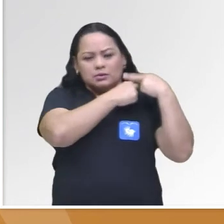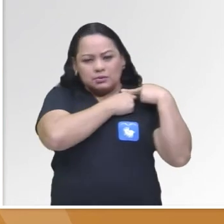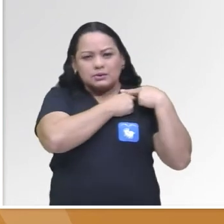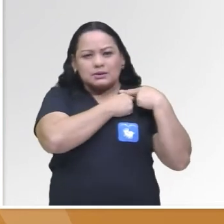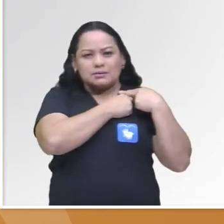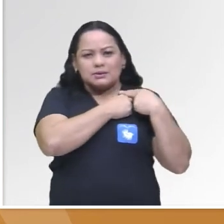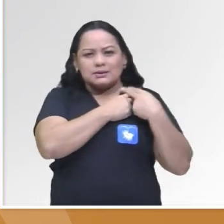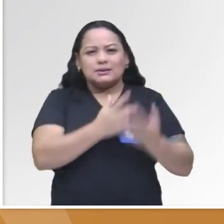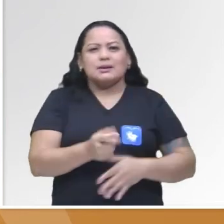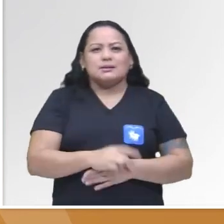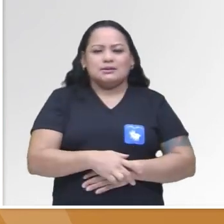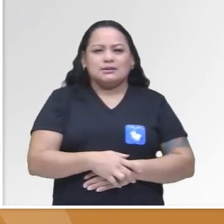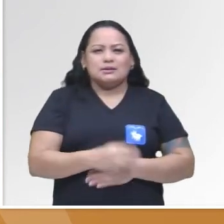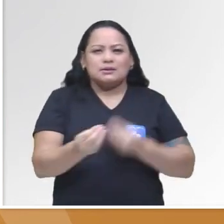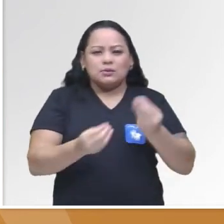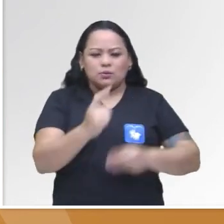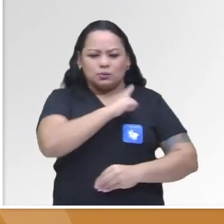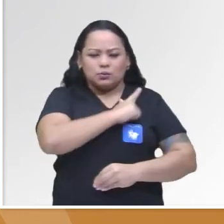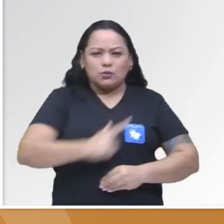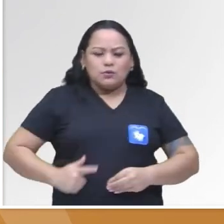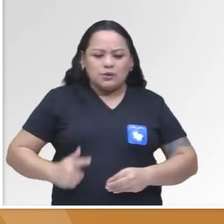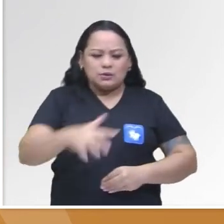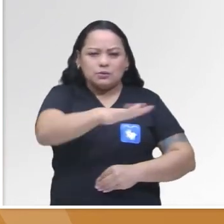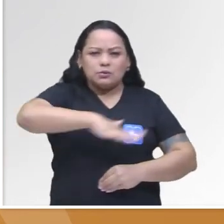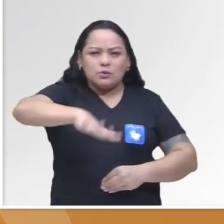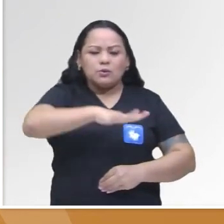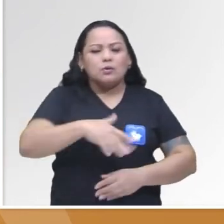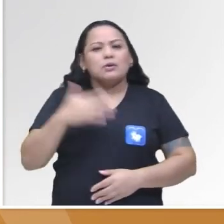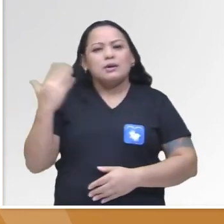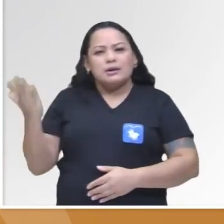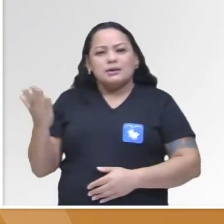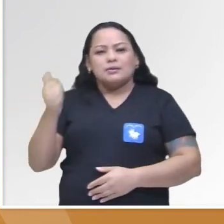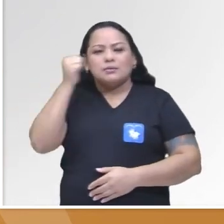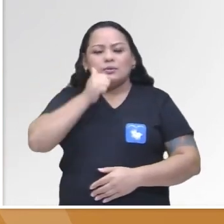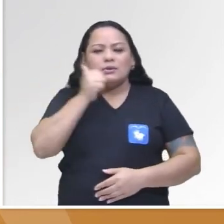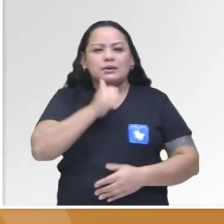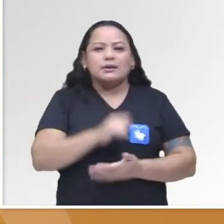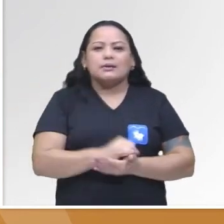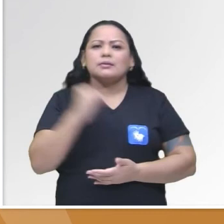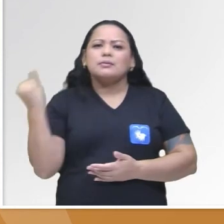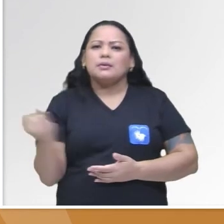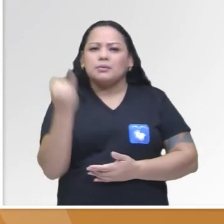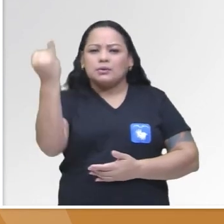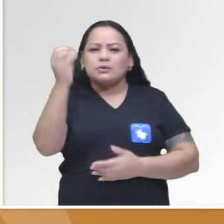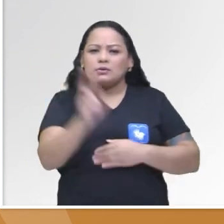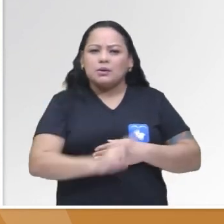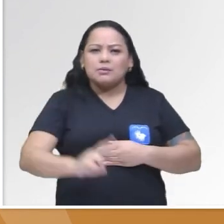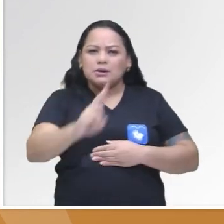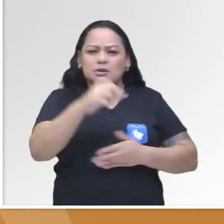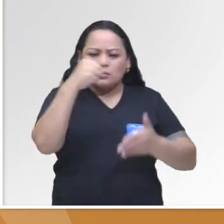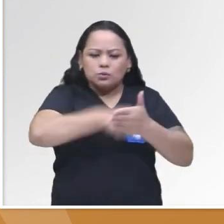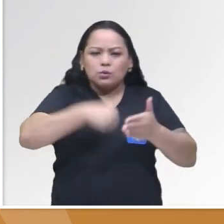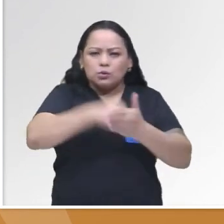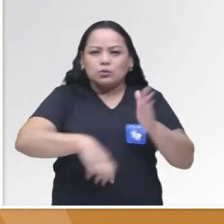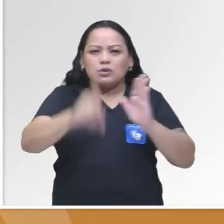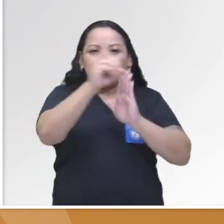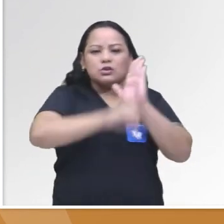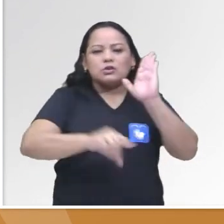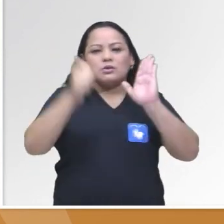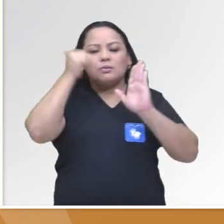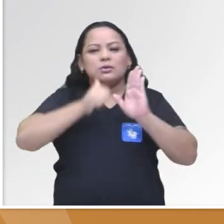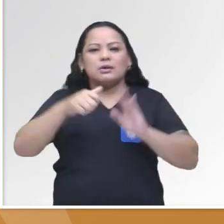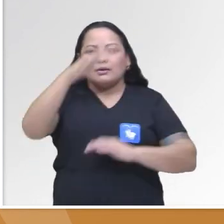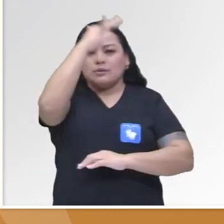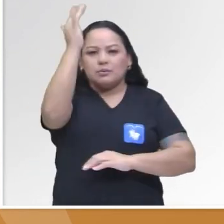pública. Ninguém menos do que ela, Berta Lutz, um dos grandes ícones da luta por direitos femininos no Brasil. E observa qual